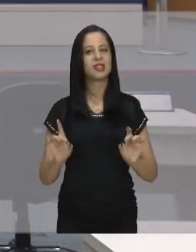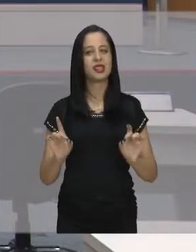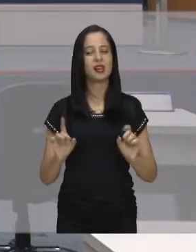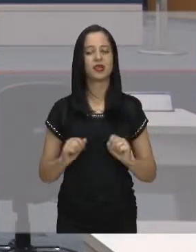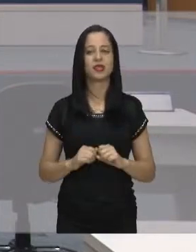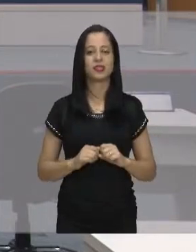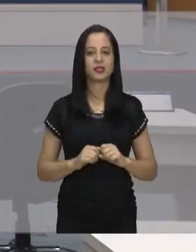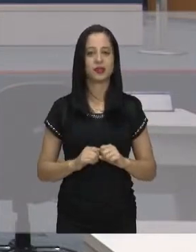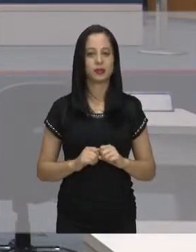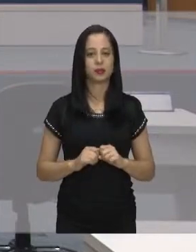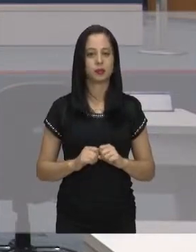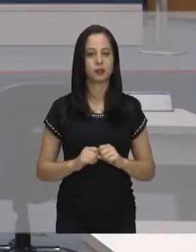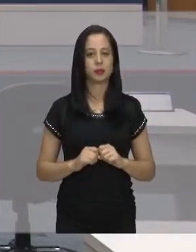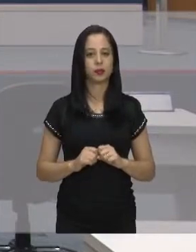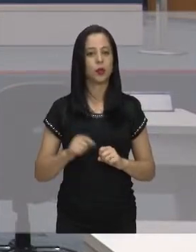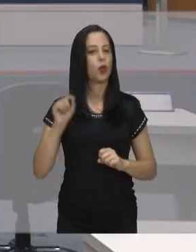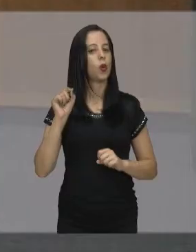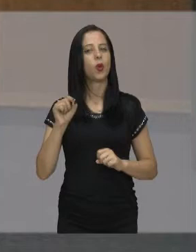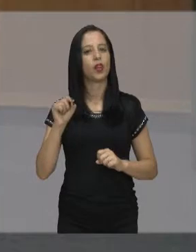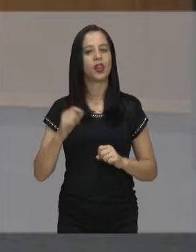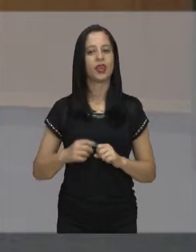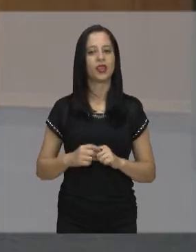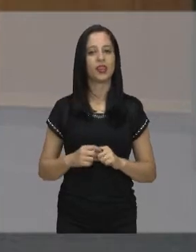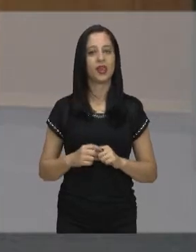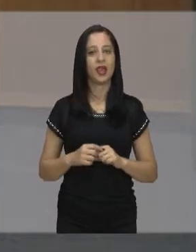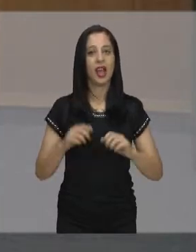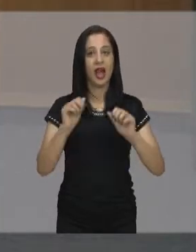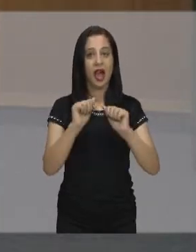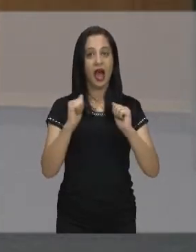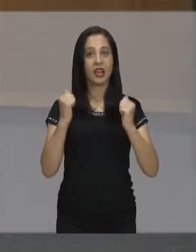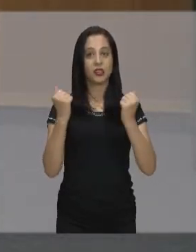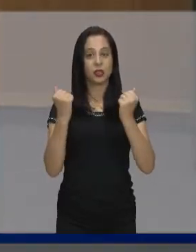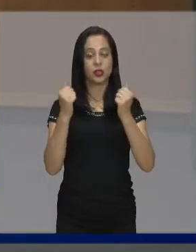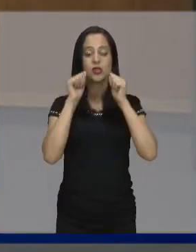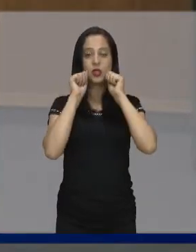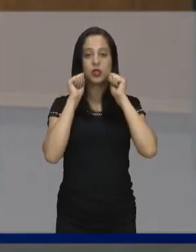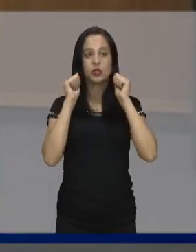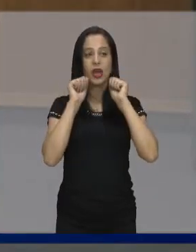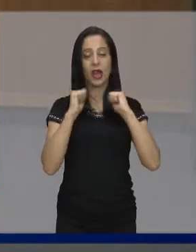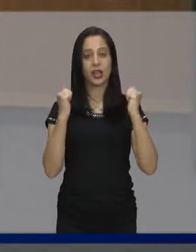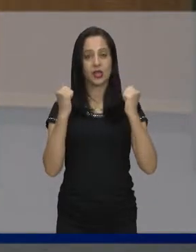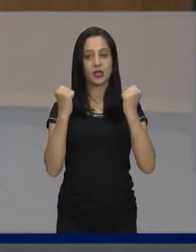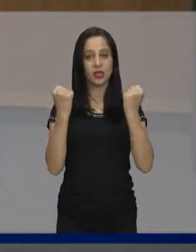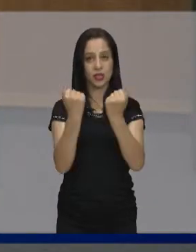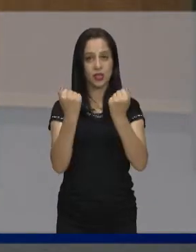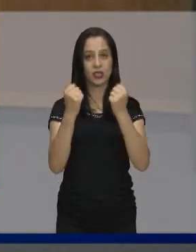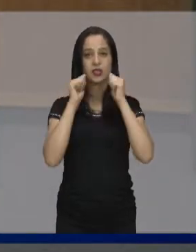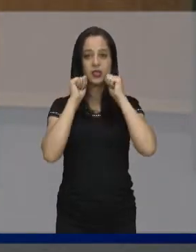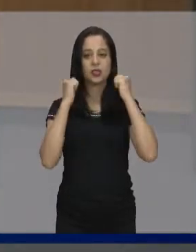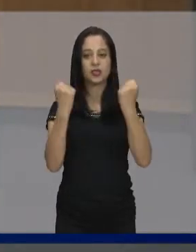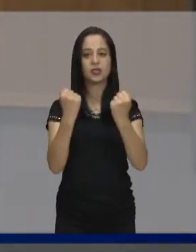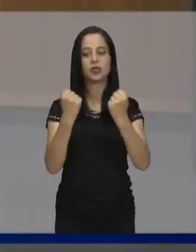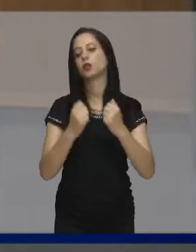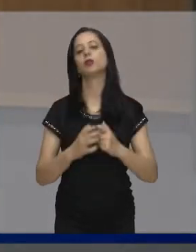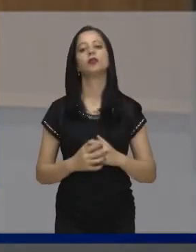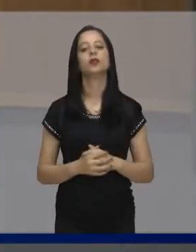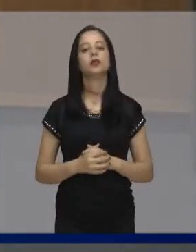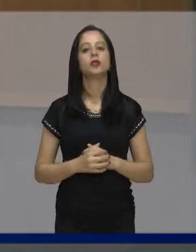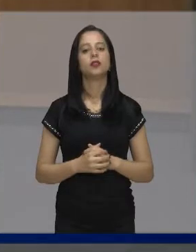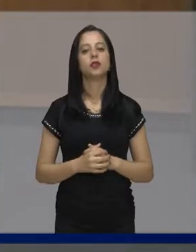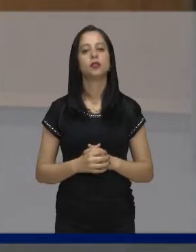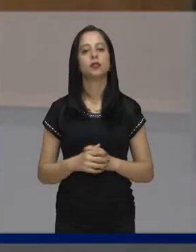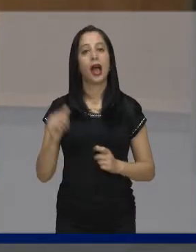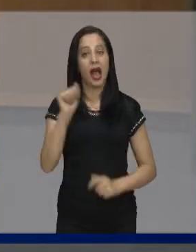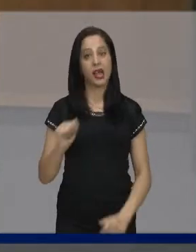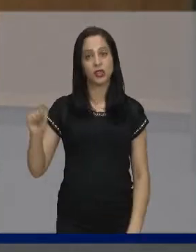casa. Nós estamos recebendo a Associação Guadalupe. Olha só, toda a sua diretoria, o pessoal